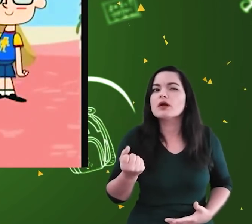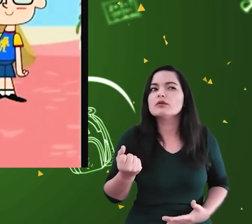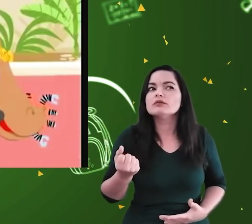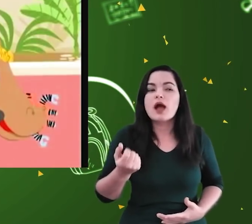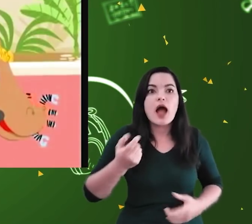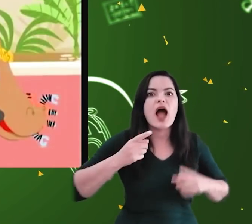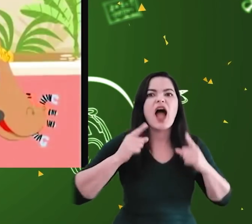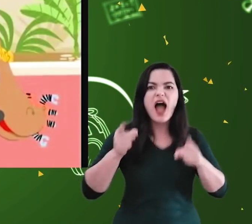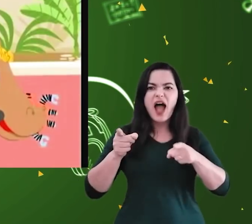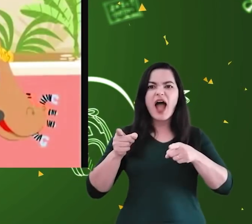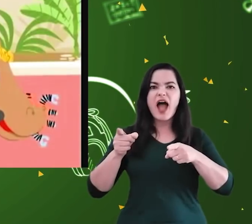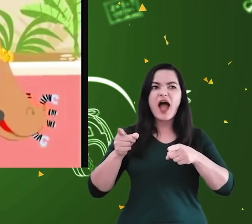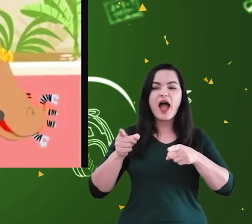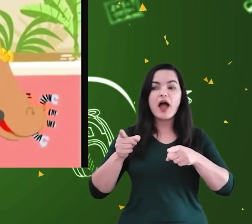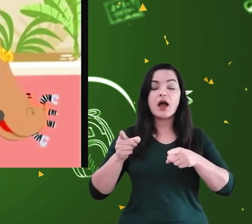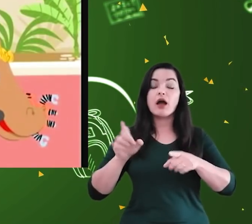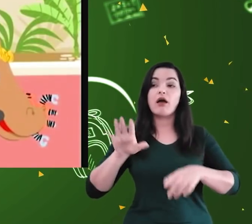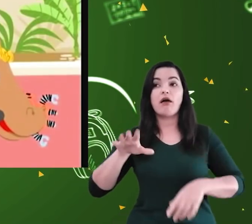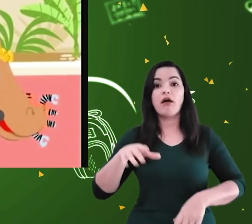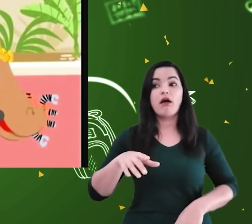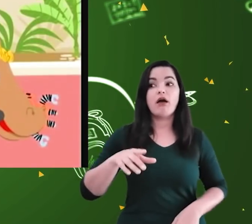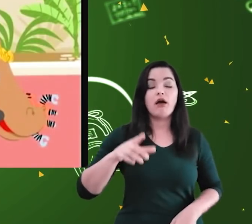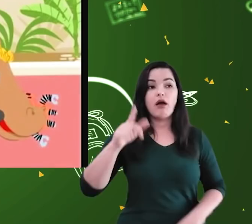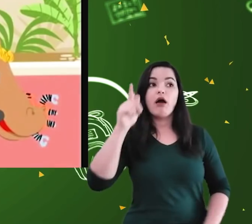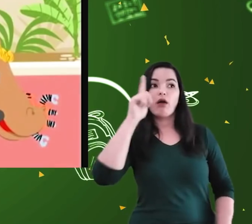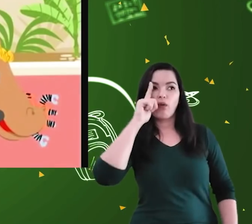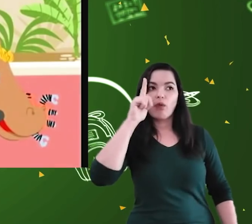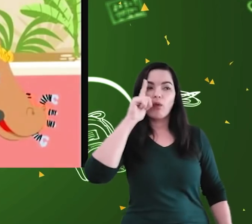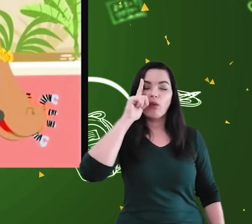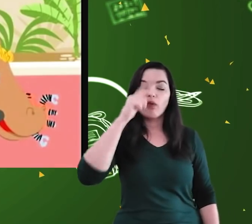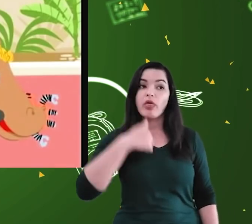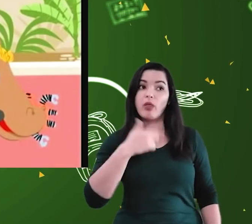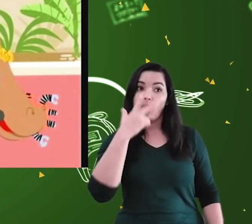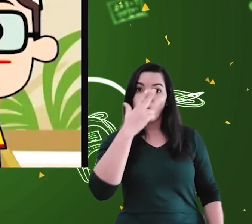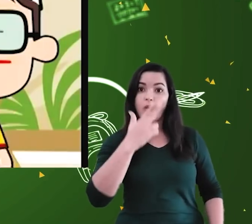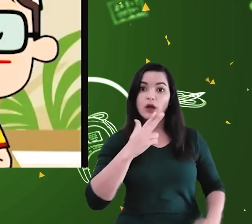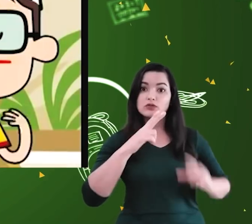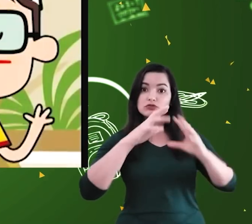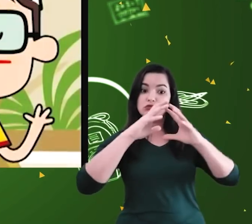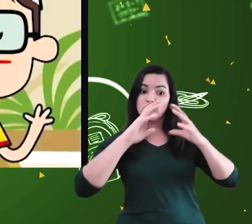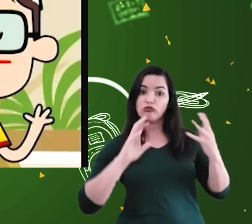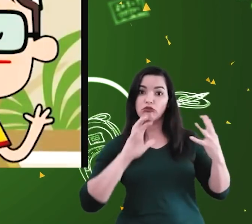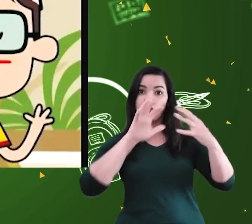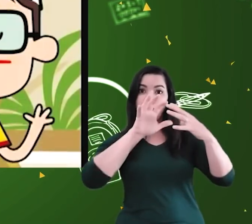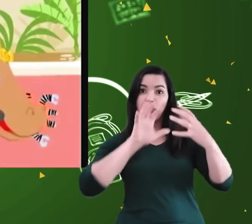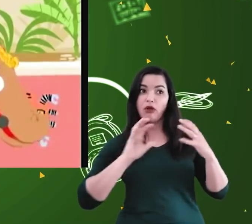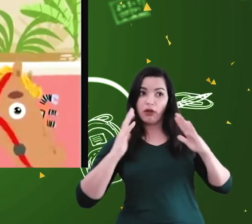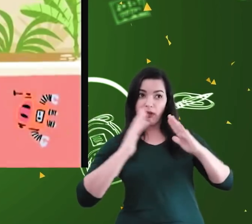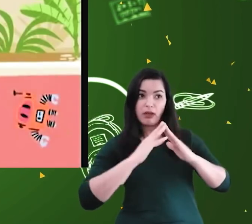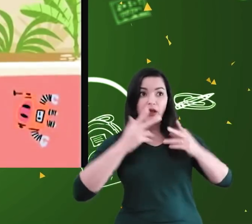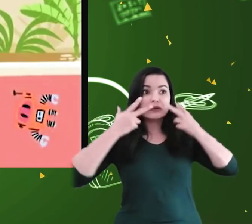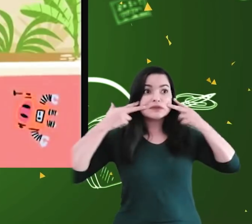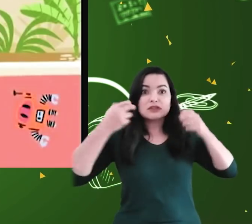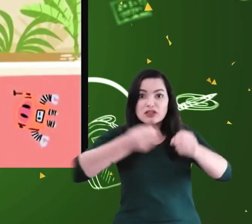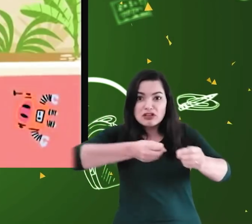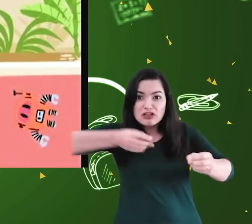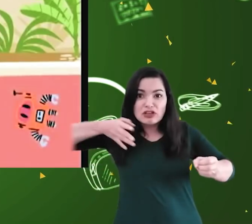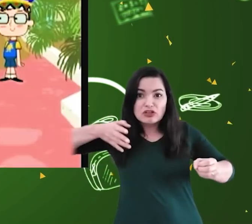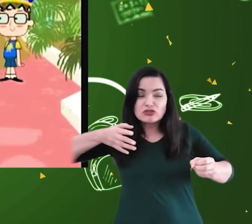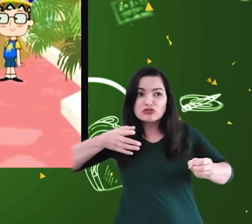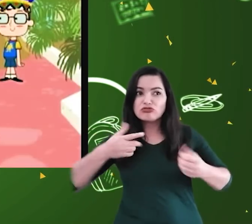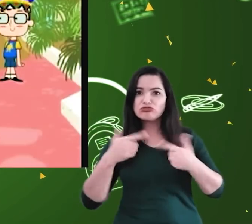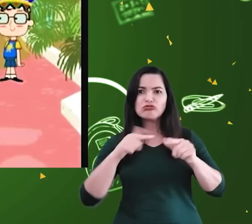Ahá! Ô, Guto, eu acho que oca não tem porta, não. Será, Vitor? Não com esse desenho,